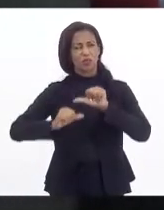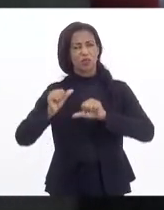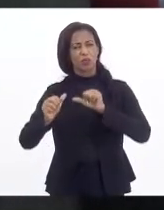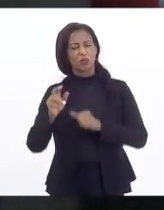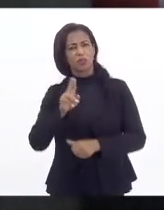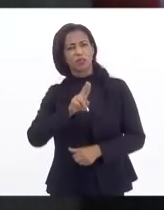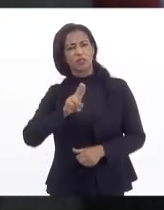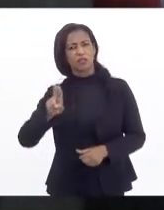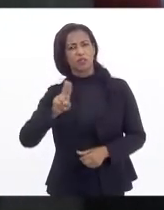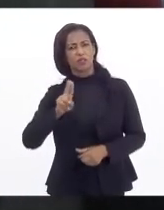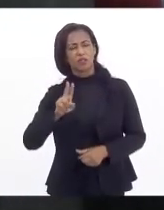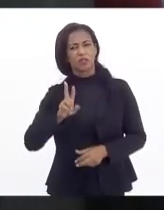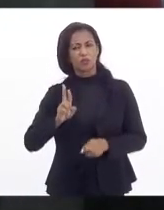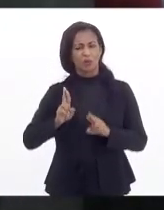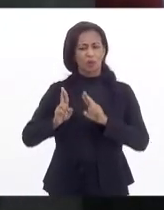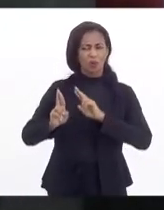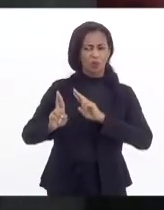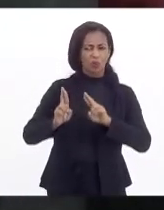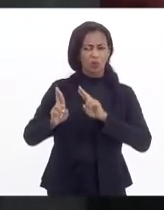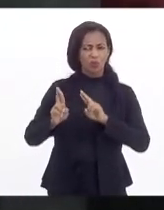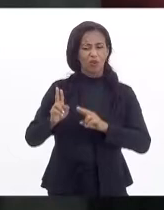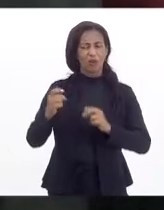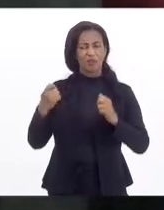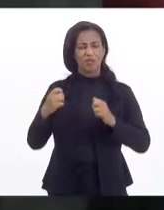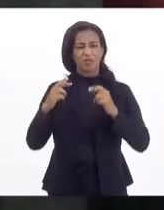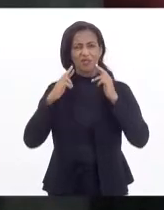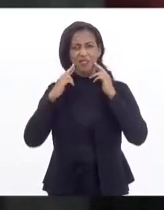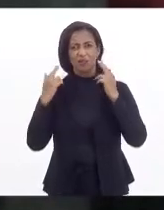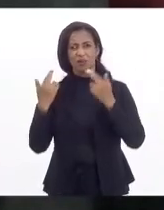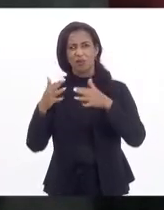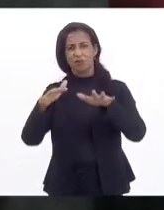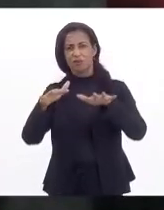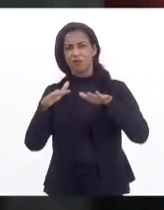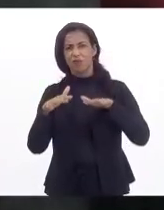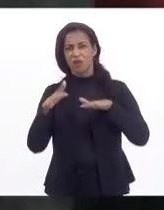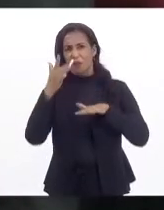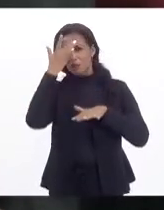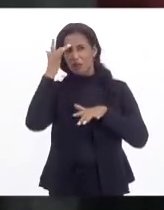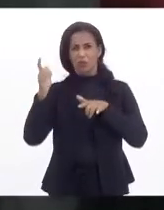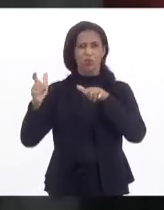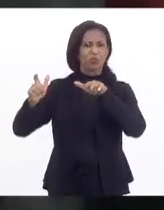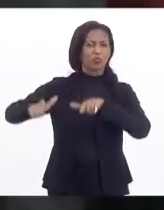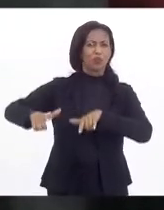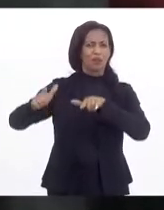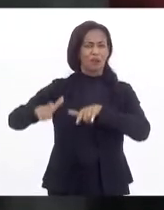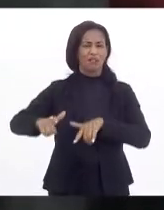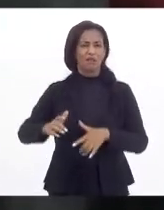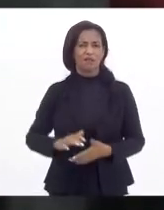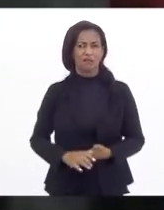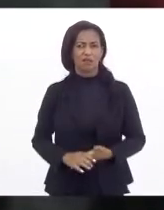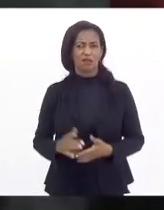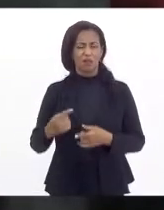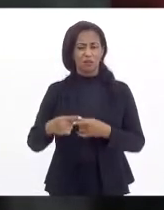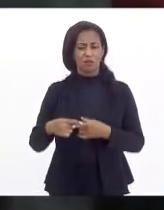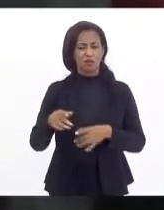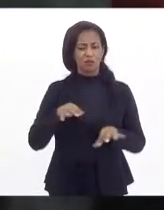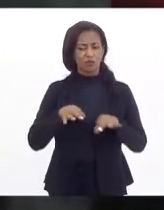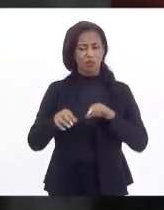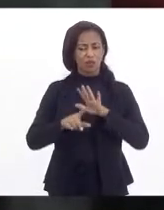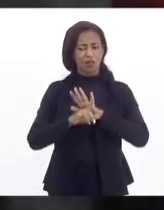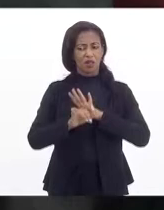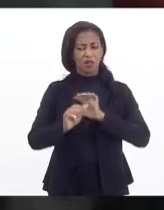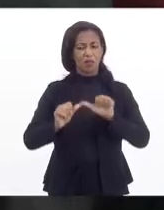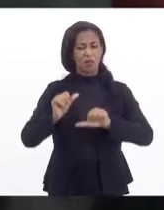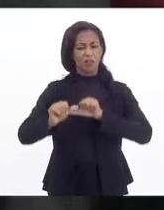nome de uma rodovia, eu acho que tinha que ter uma audiência pública com o pessoal do local, porque, vamos dizer, um projeto de lei ele pode